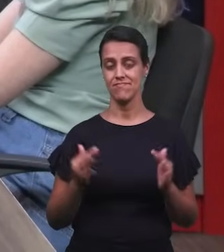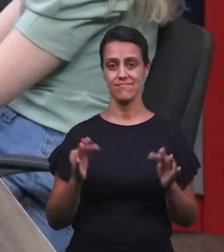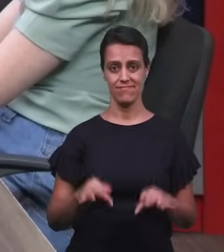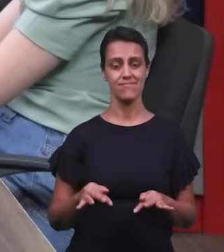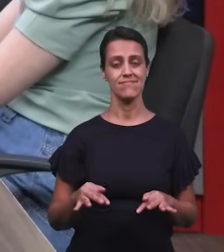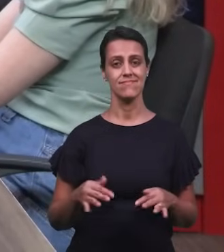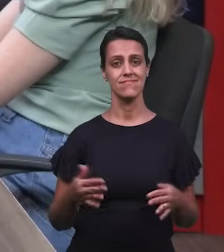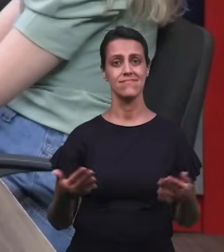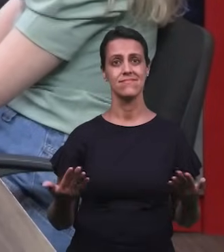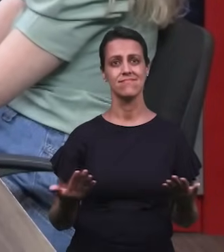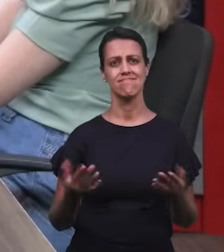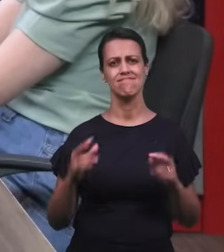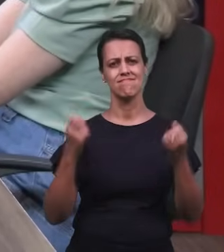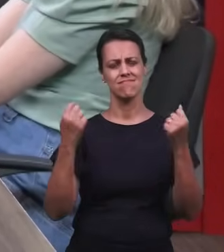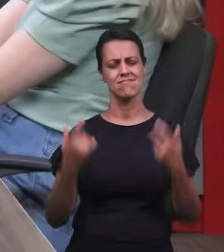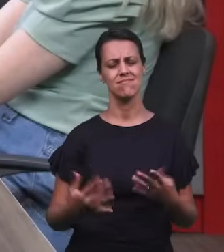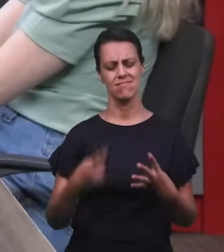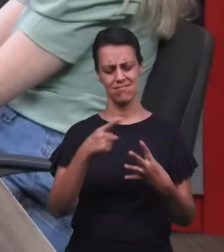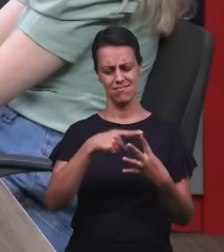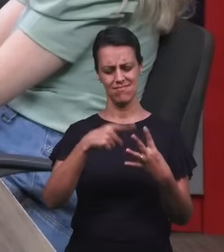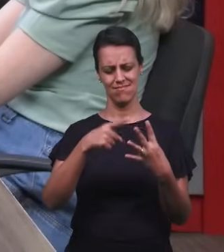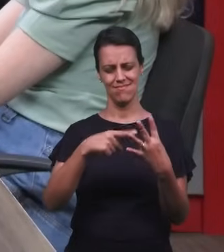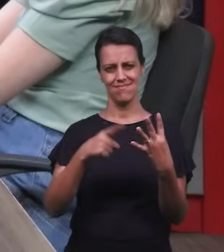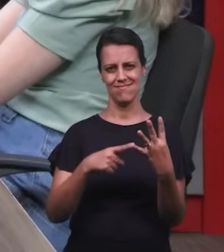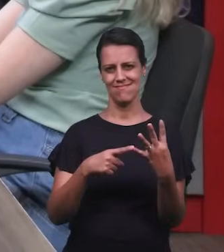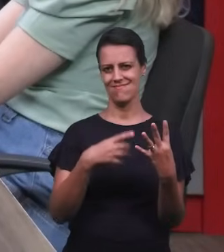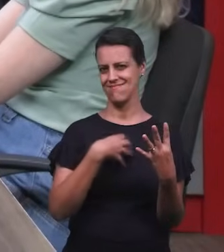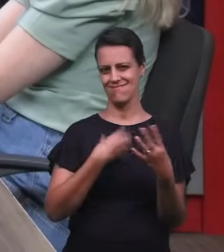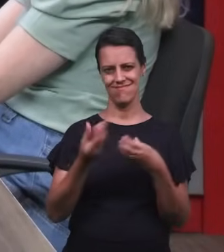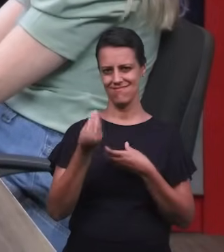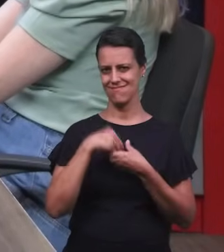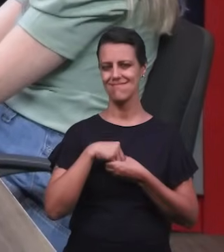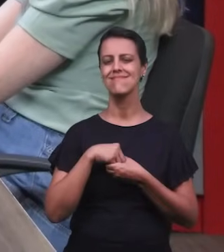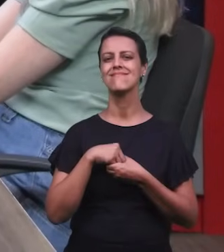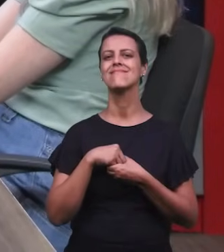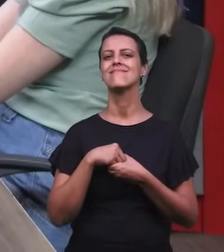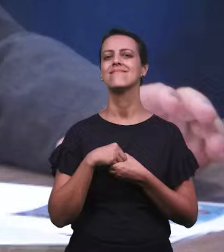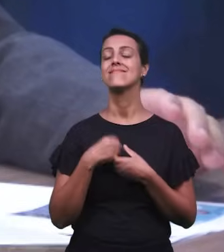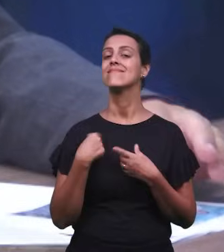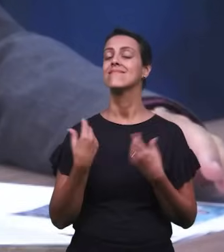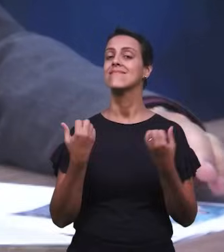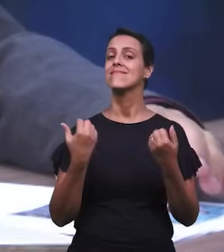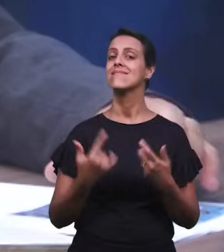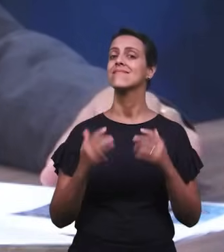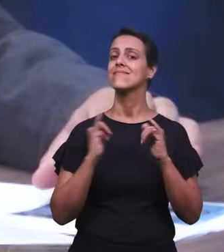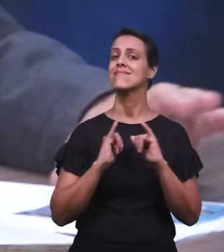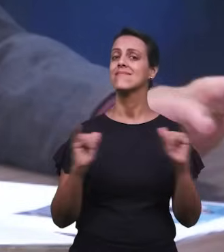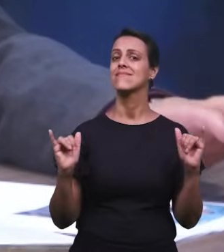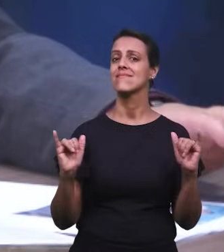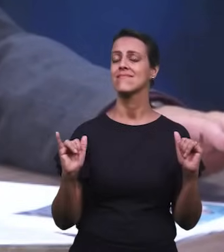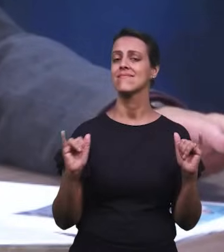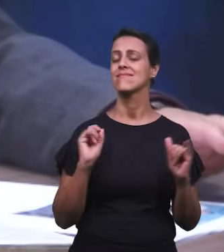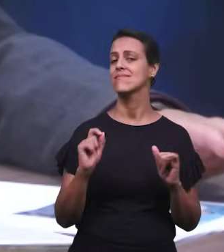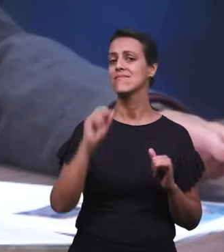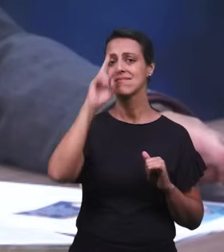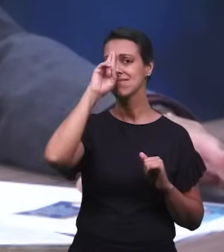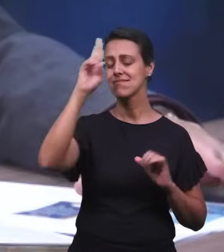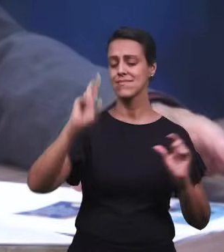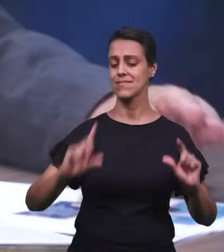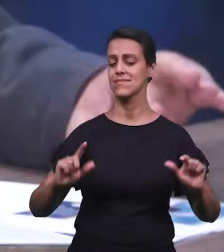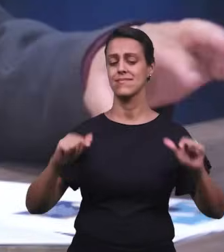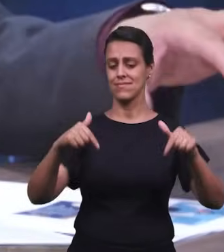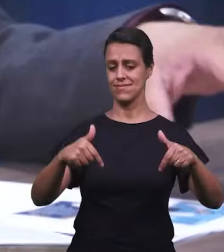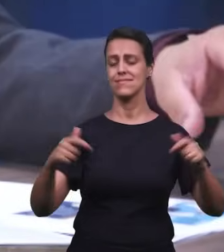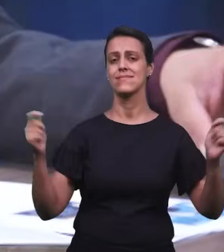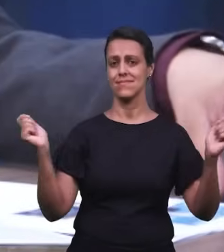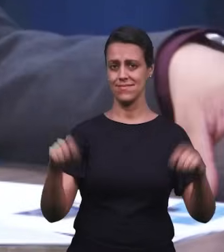episódio, falamos sobre os temperamentos, mas queremos deixar aqui uma palavra que é o seguinte, o Senhor, Ele pode operar em todas as coisas. O